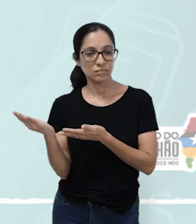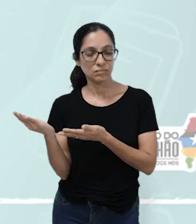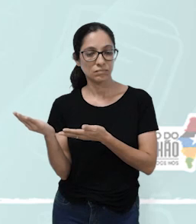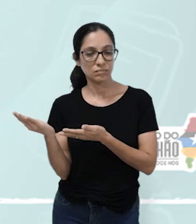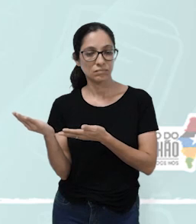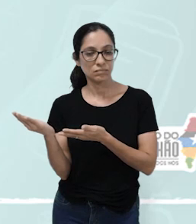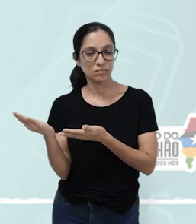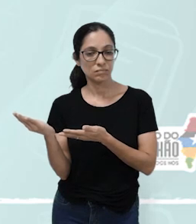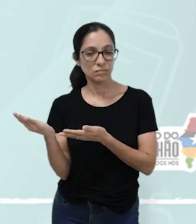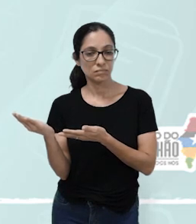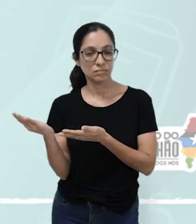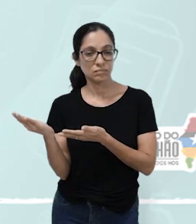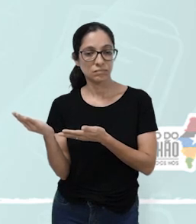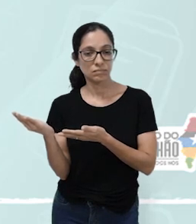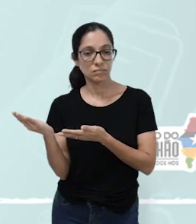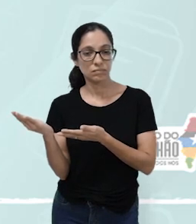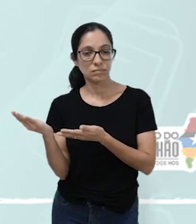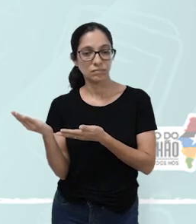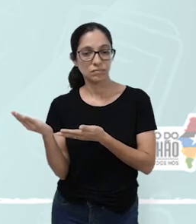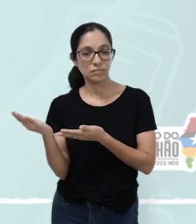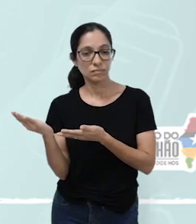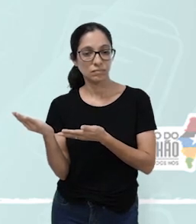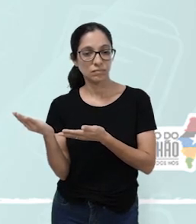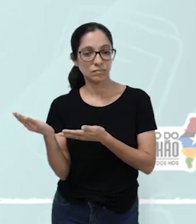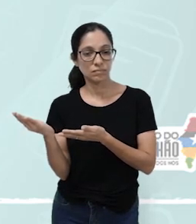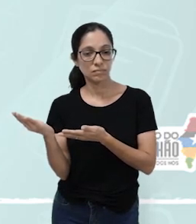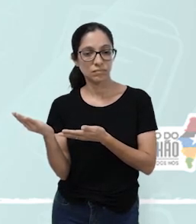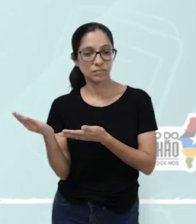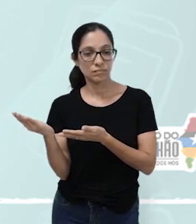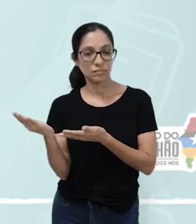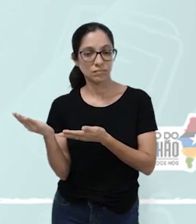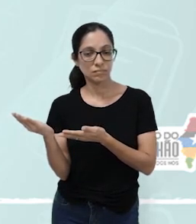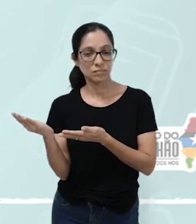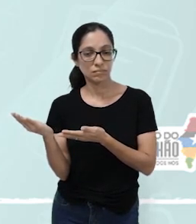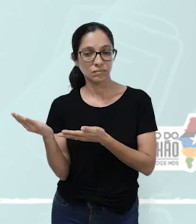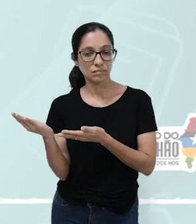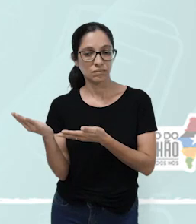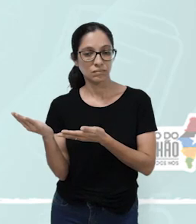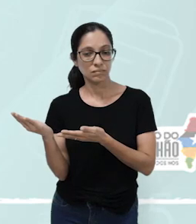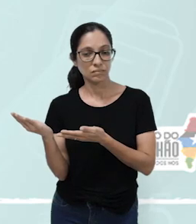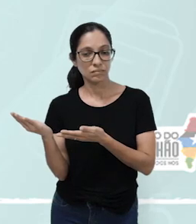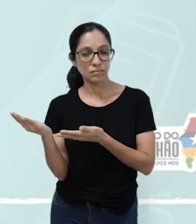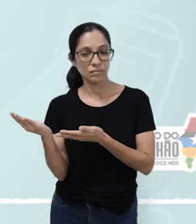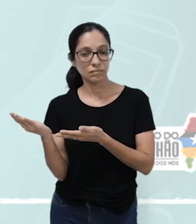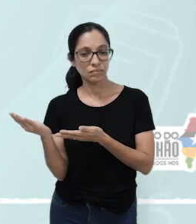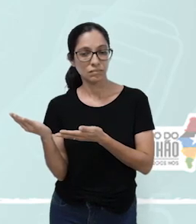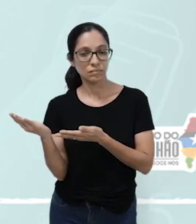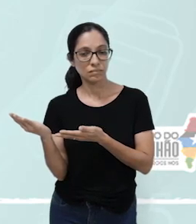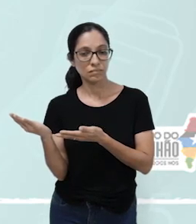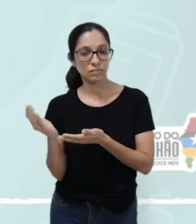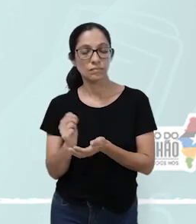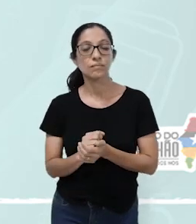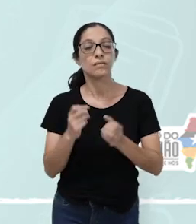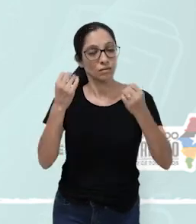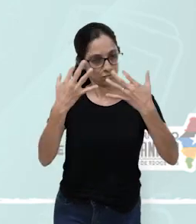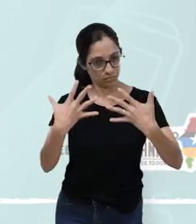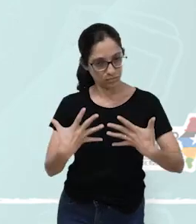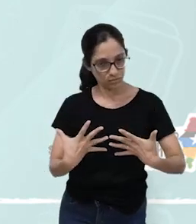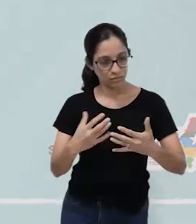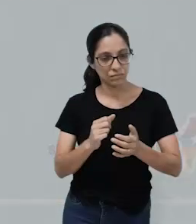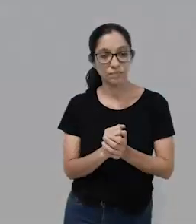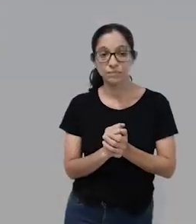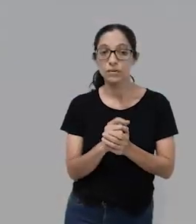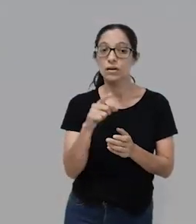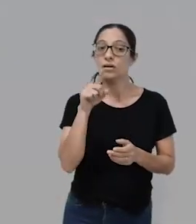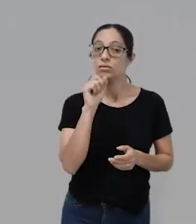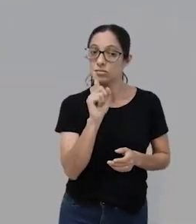músculos. A força é classificada em isotônica, isométrica e força explosiva. Dei